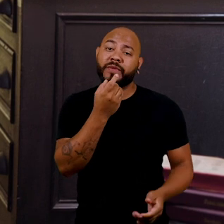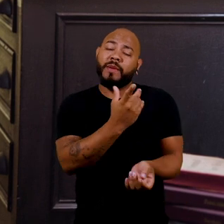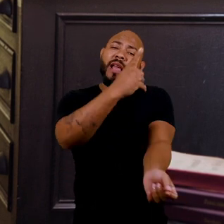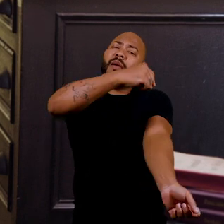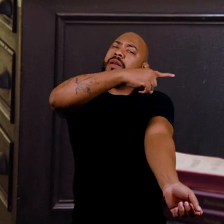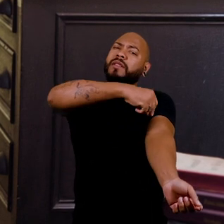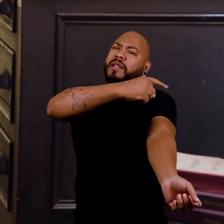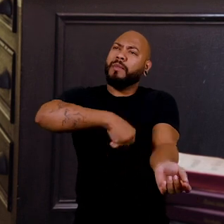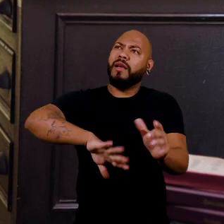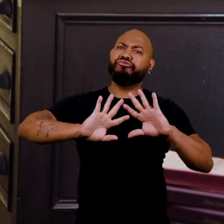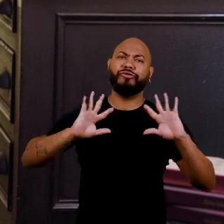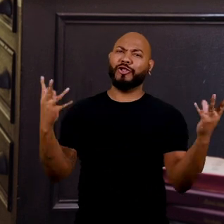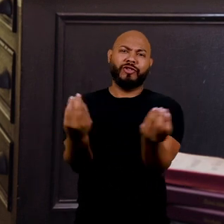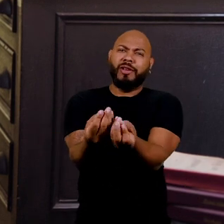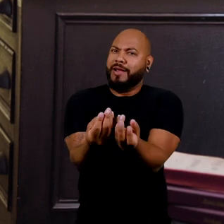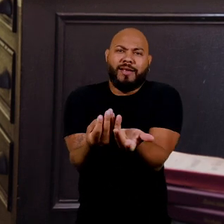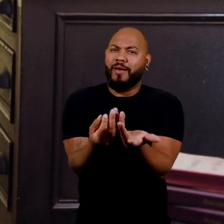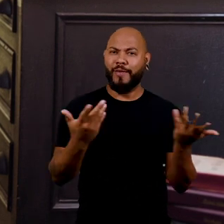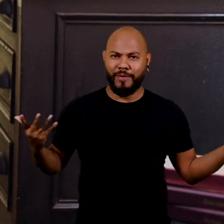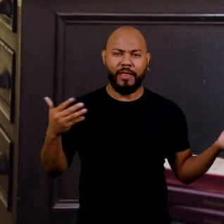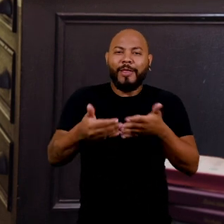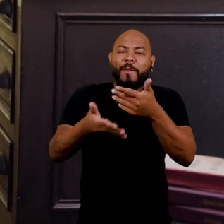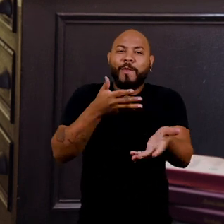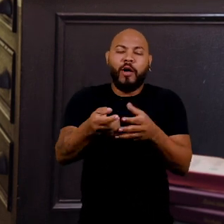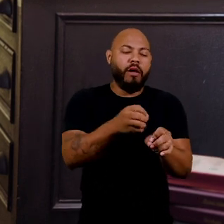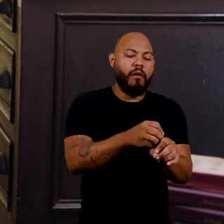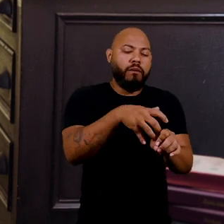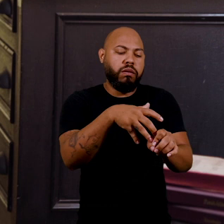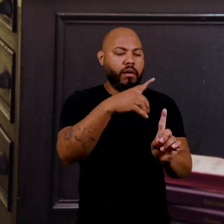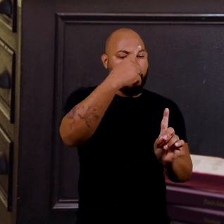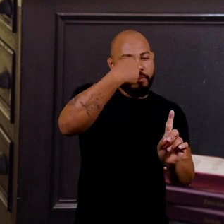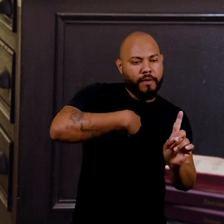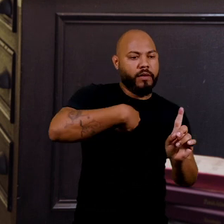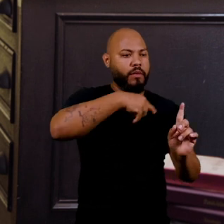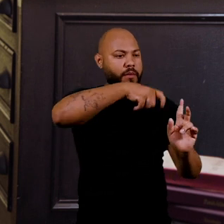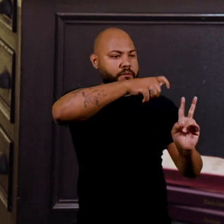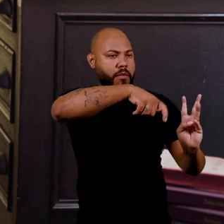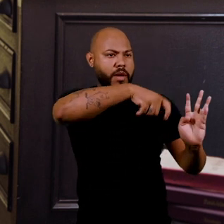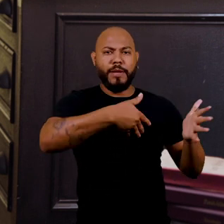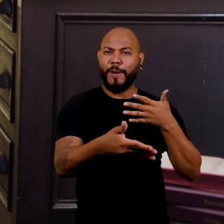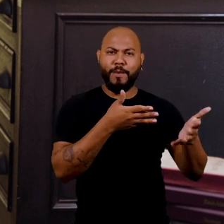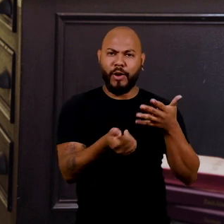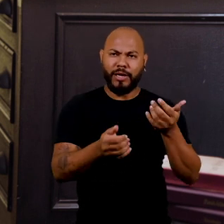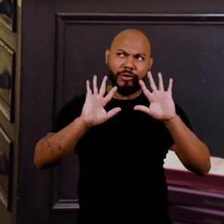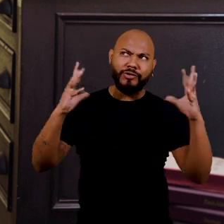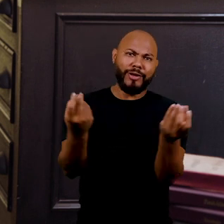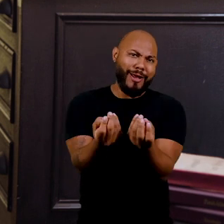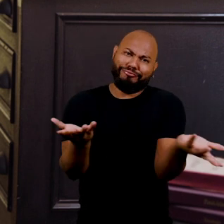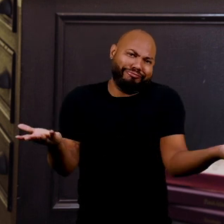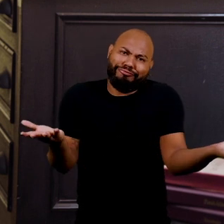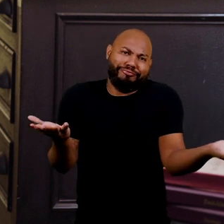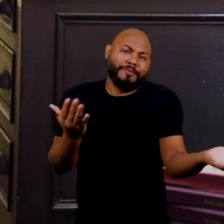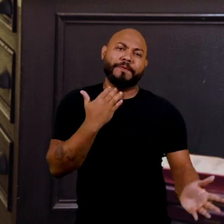dada de maneira geral, né? Então, não importa que tipo de perfil molecular que o paciente tem. Que é o que a gente está querendo trazer.